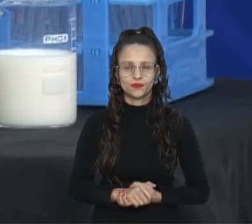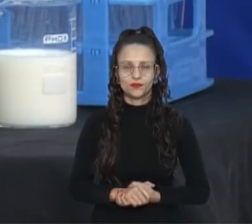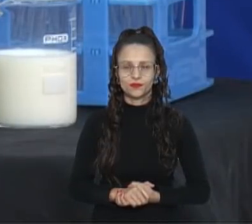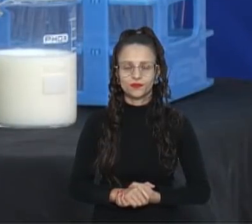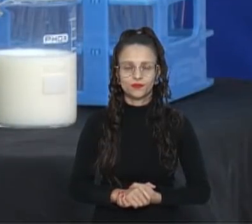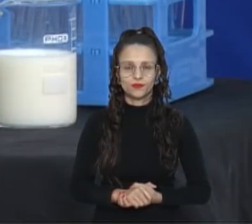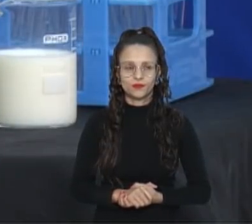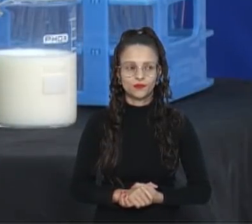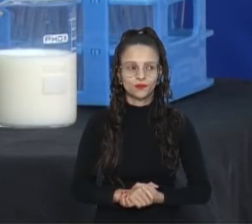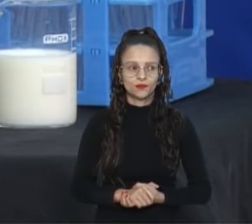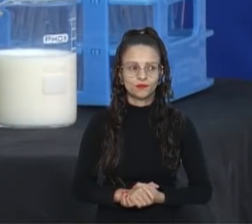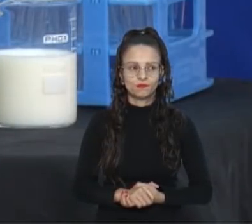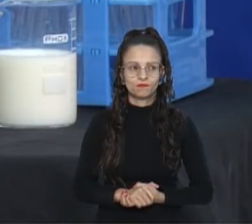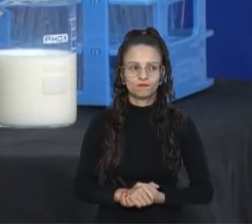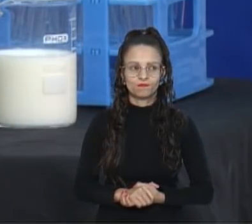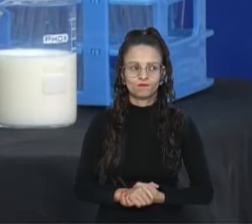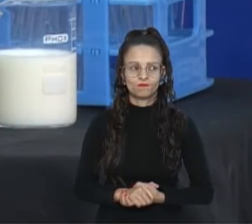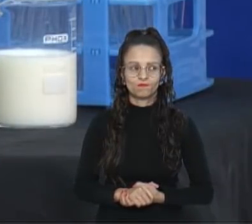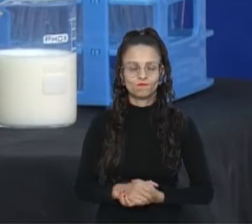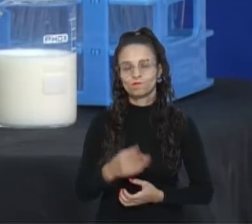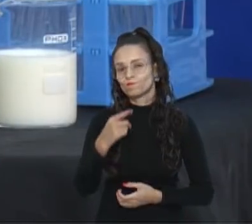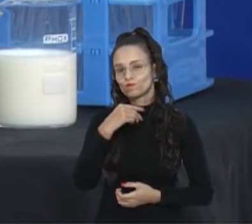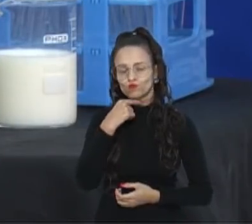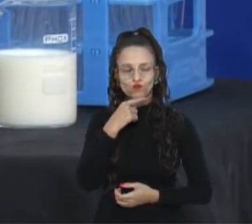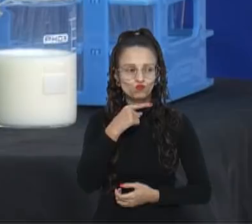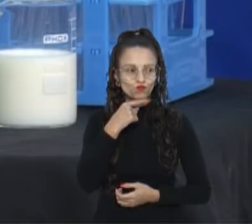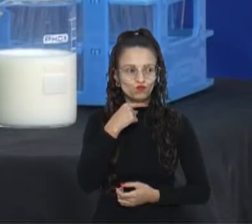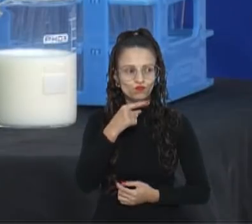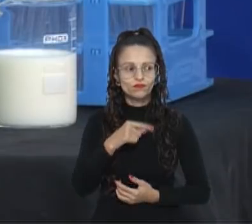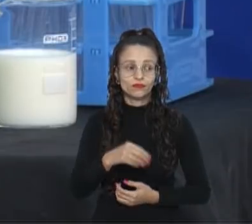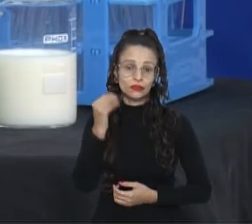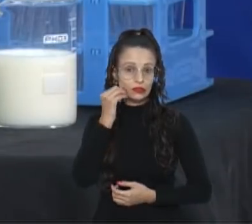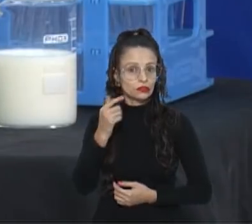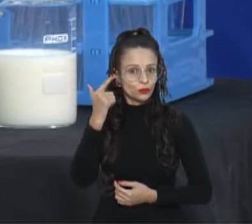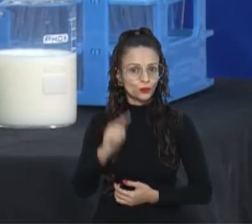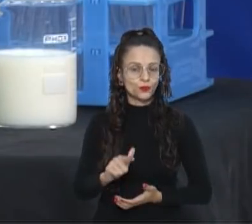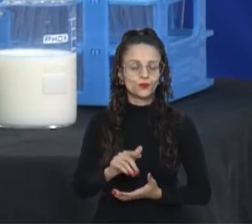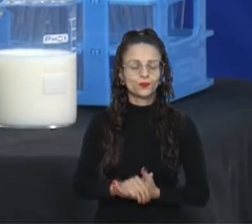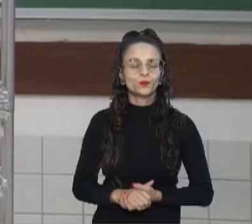A temperatura não está ajudando. Vou dar mais um banho na fita aqui.